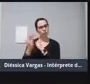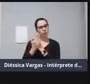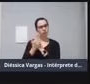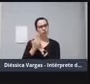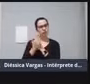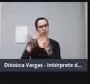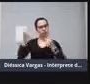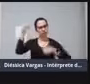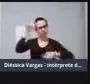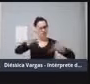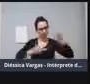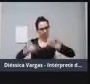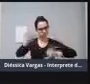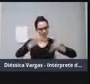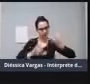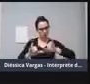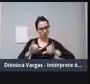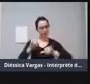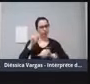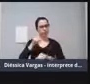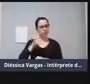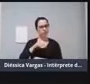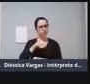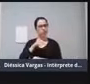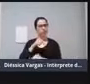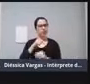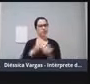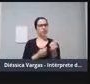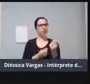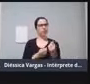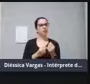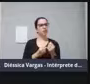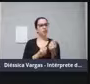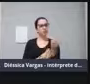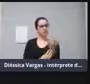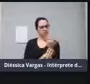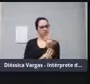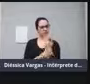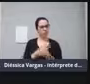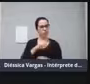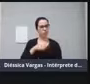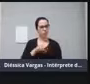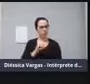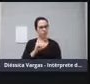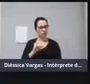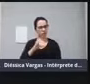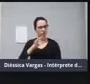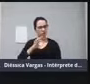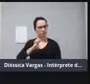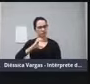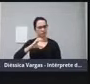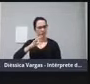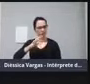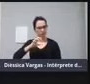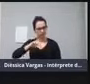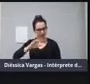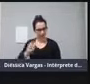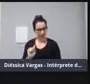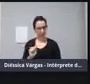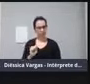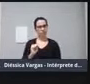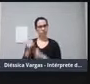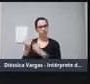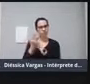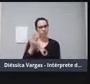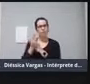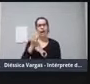do curso de zootecnia, aqui do campus, e, então, que eles fizeram uma explanação inicial sobre as abelhas, a importância